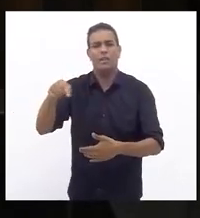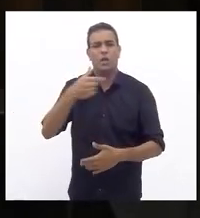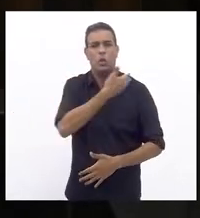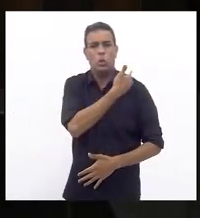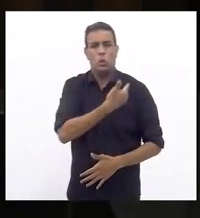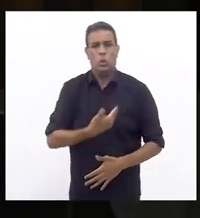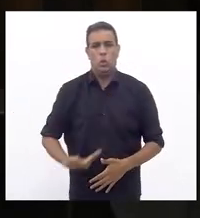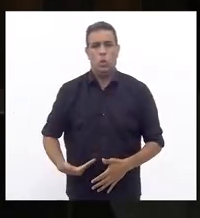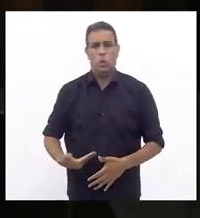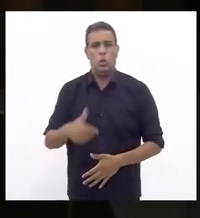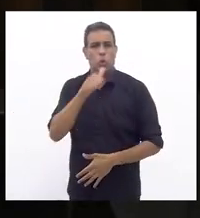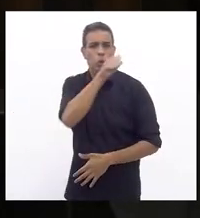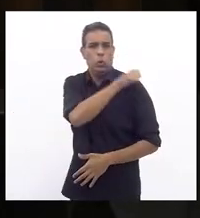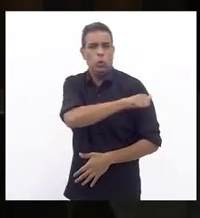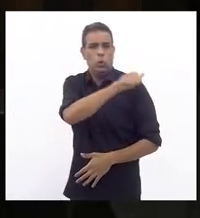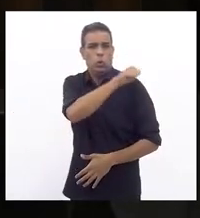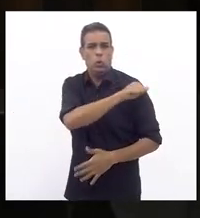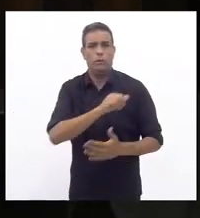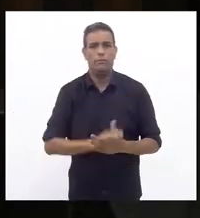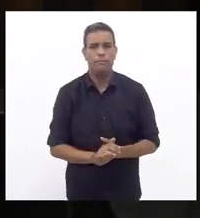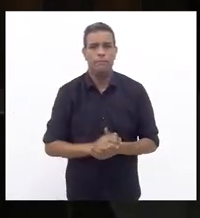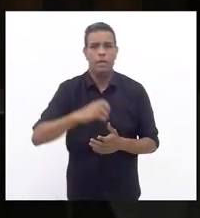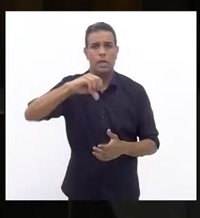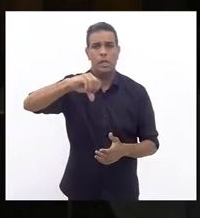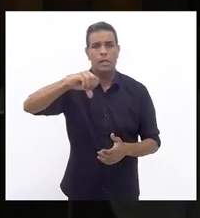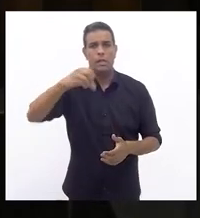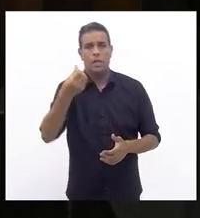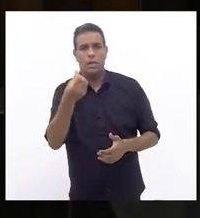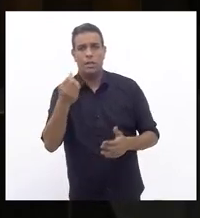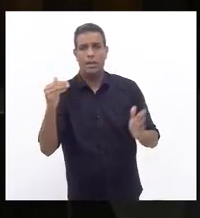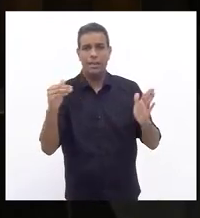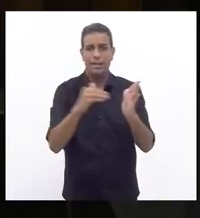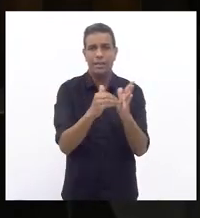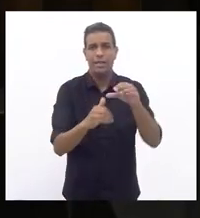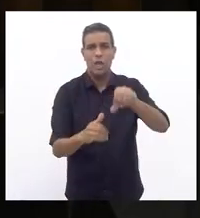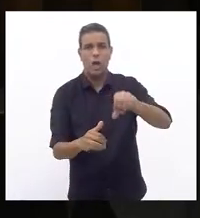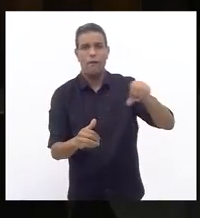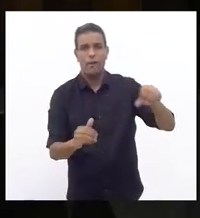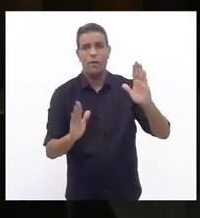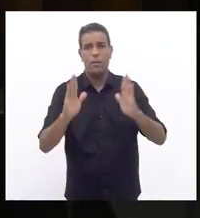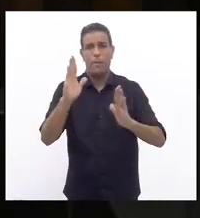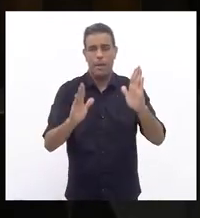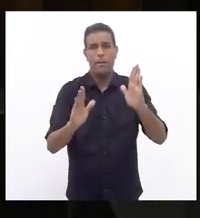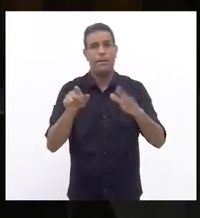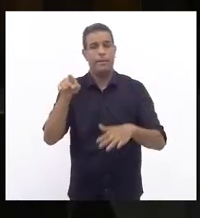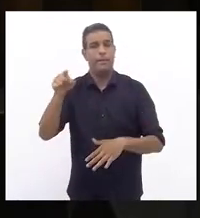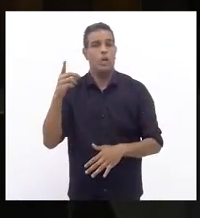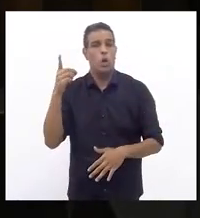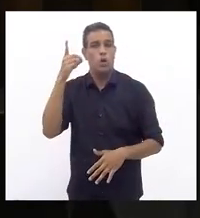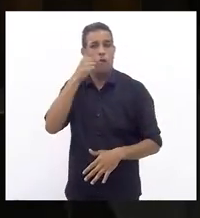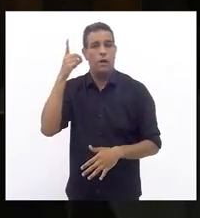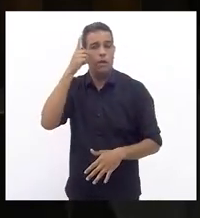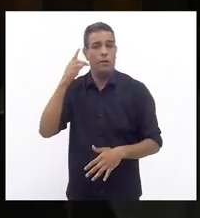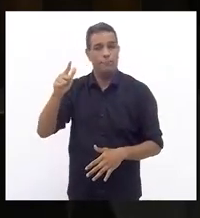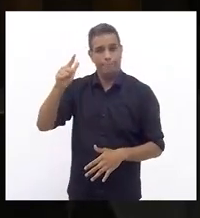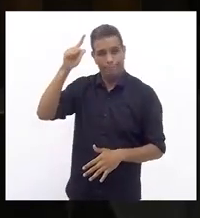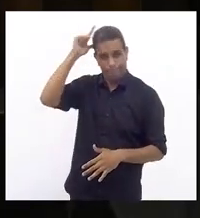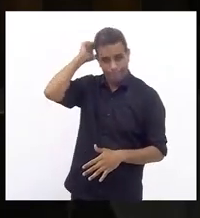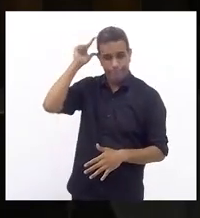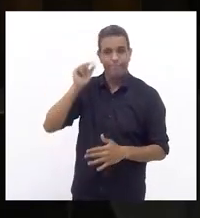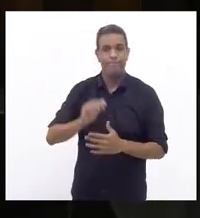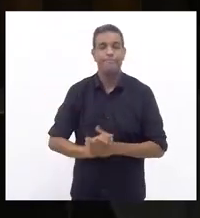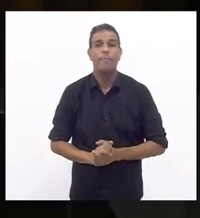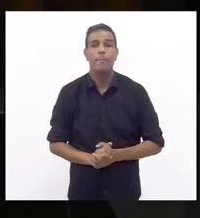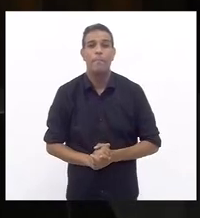do Estado, de 96 a 99, no governo Marcelo